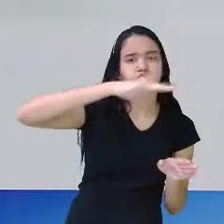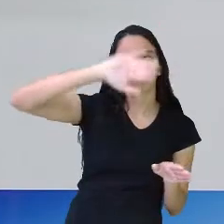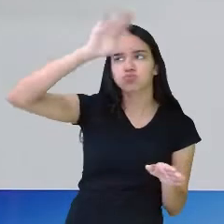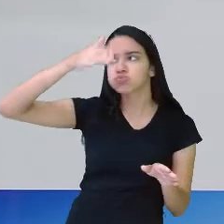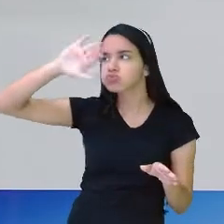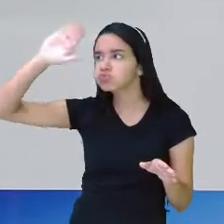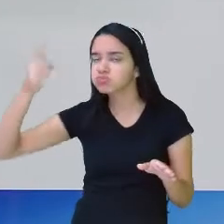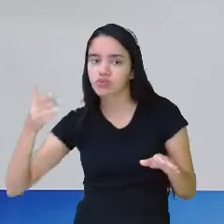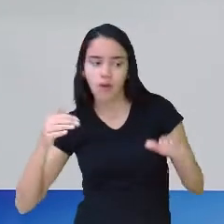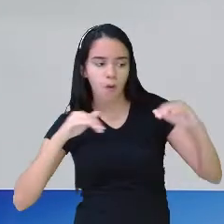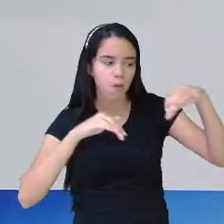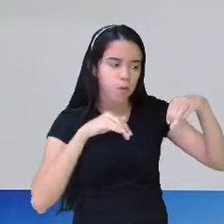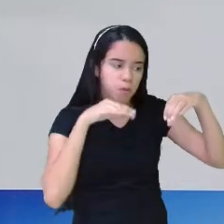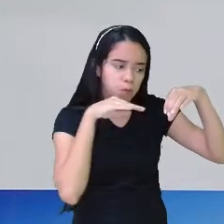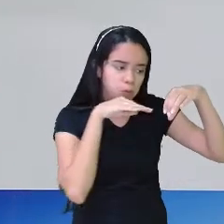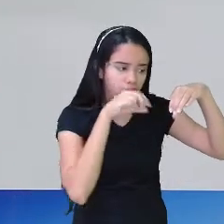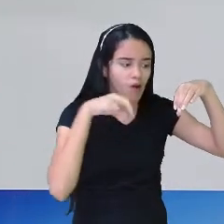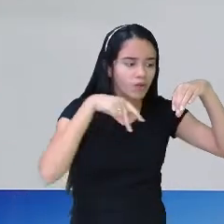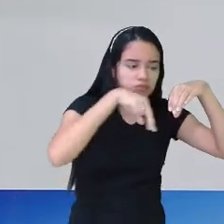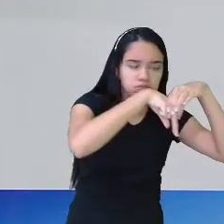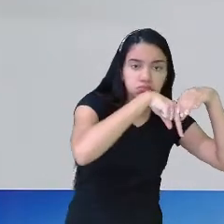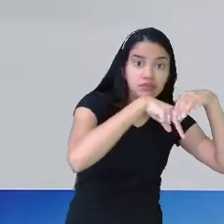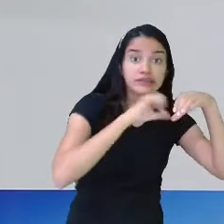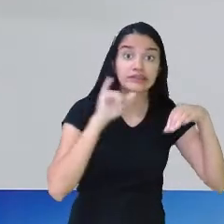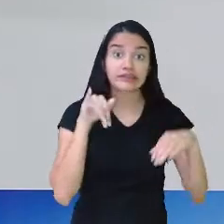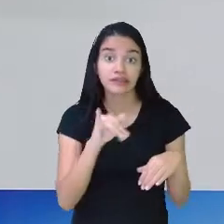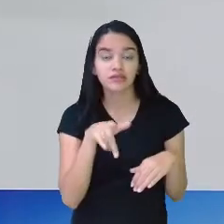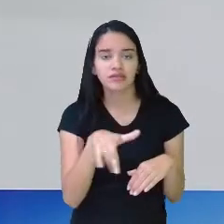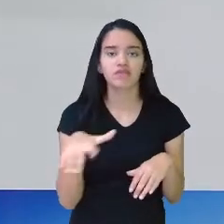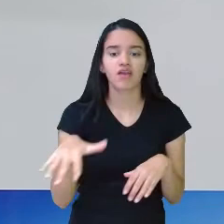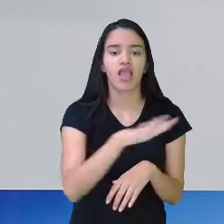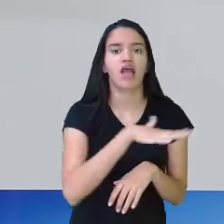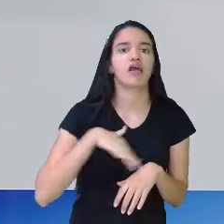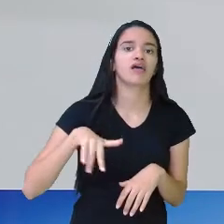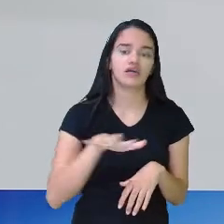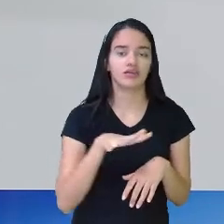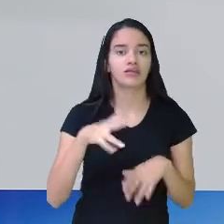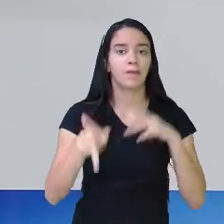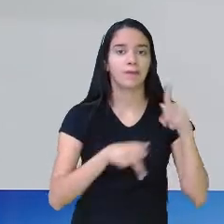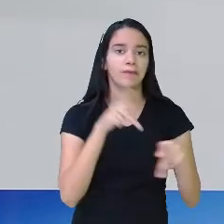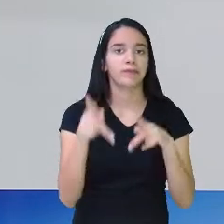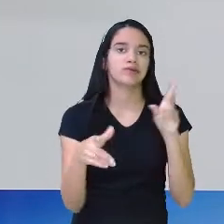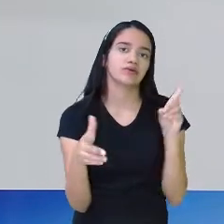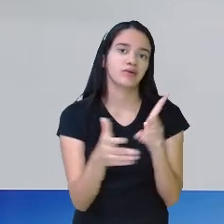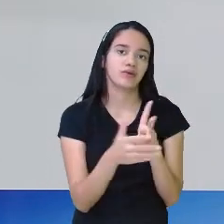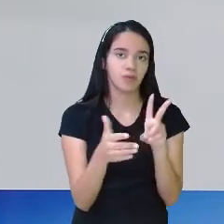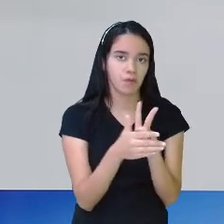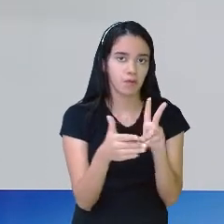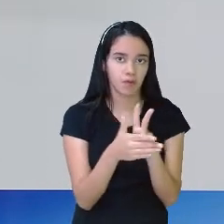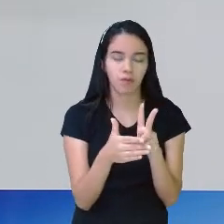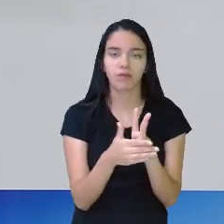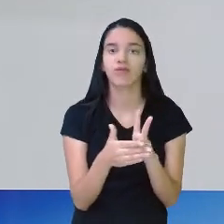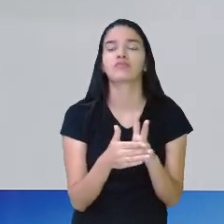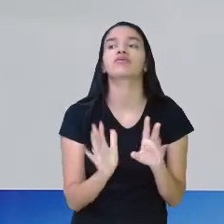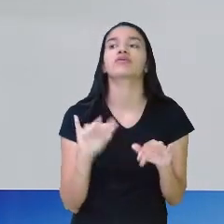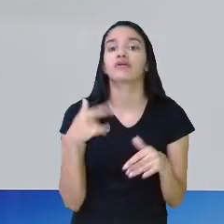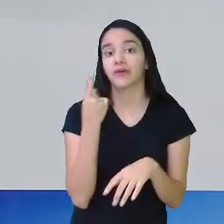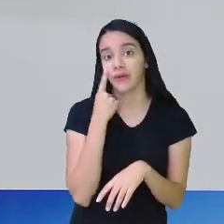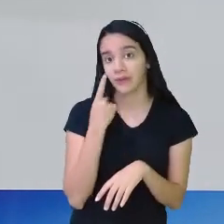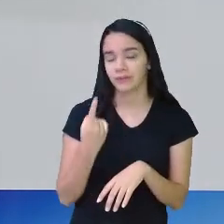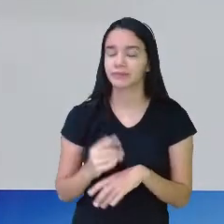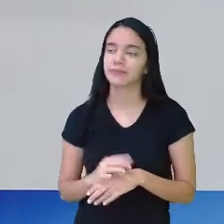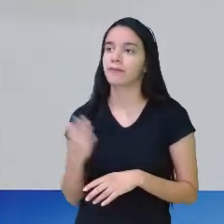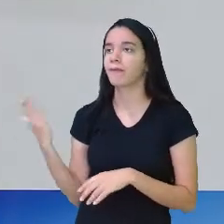caverna, independente do que se tiver área indígena, é daquela população e não pode ser mexida, tá